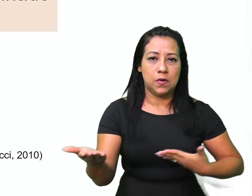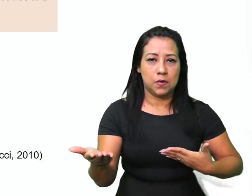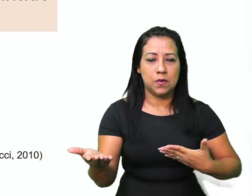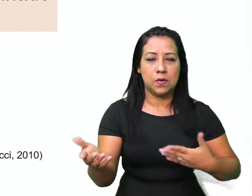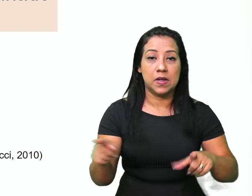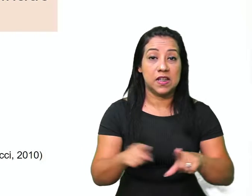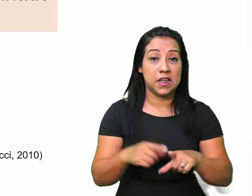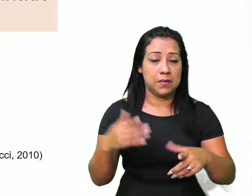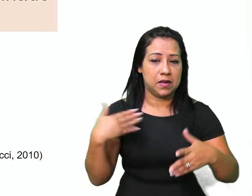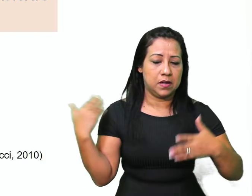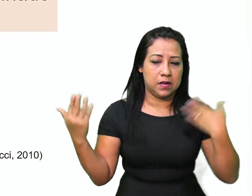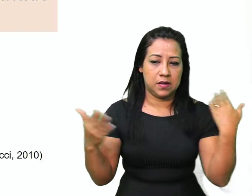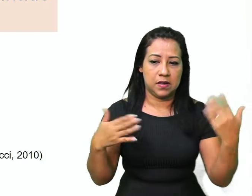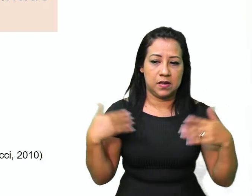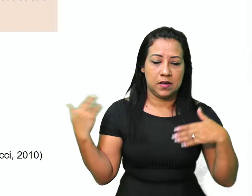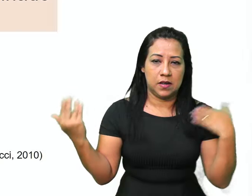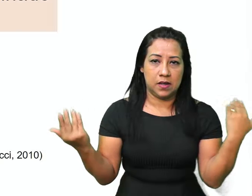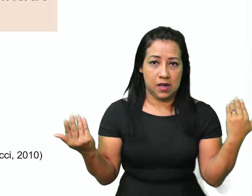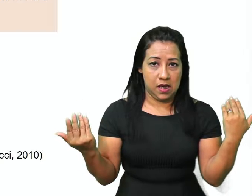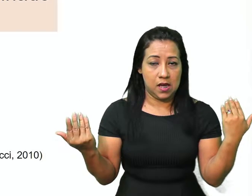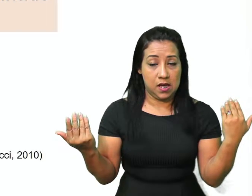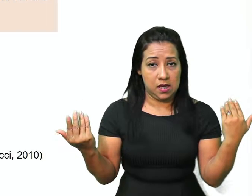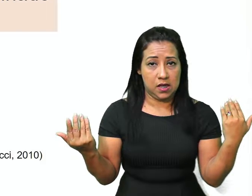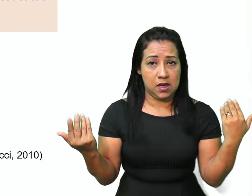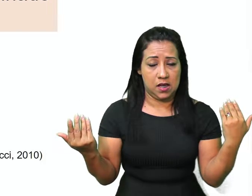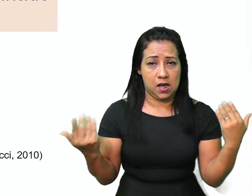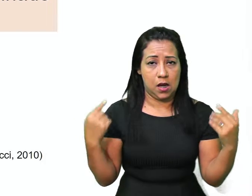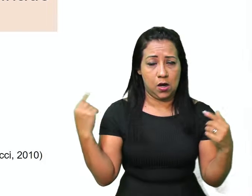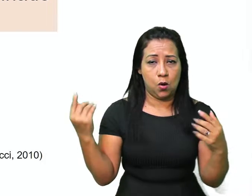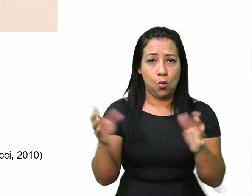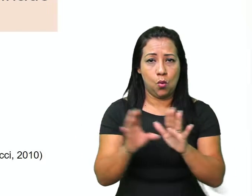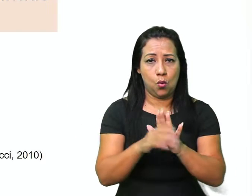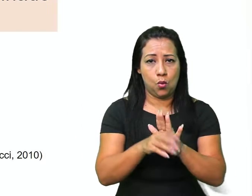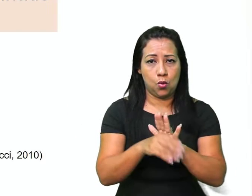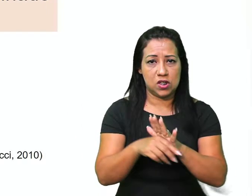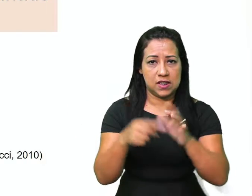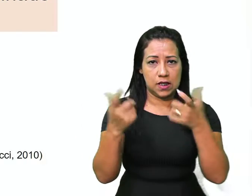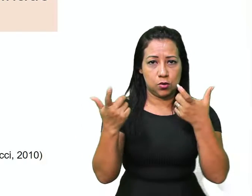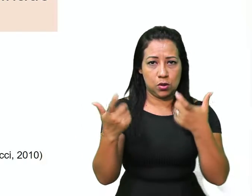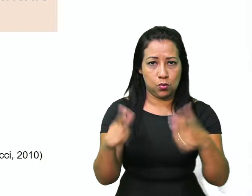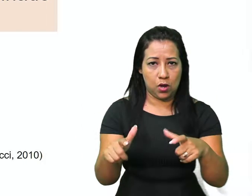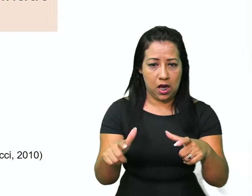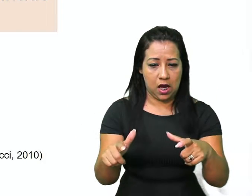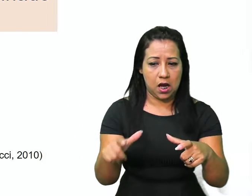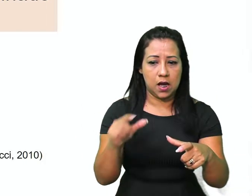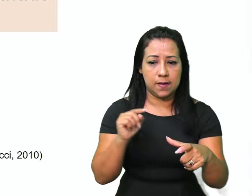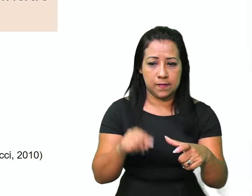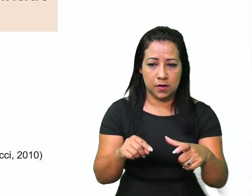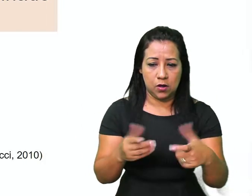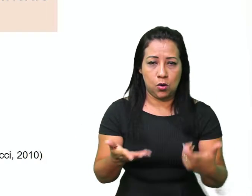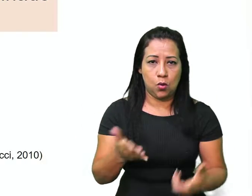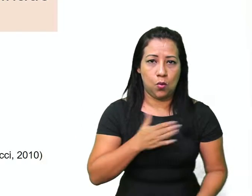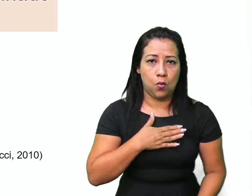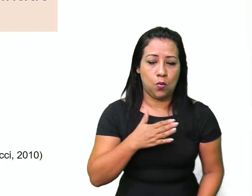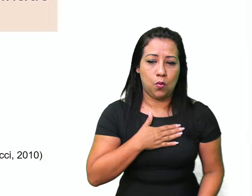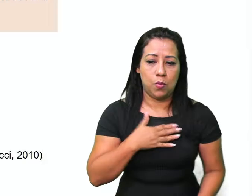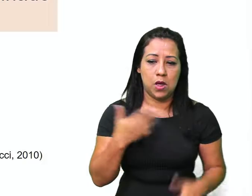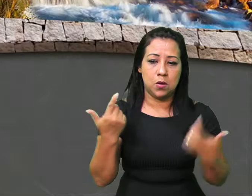é o que eu chamo de lugar. Portanto, o meu lugar agora é aqui dentro desse